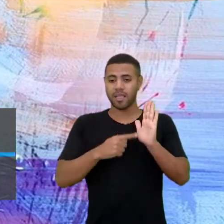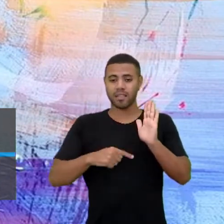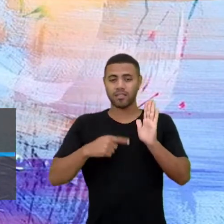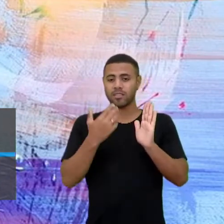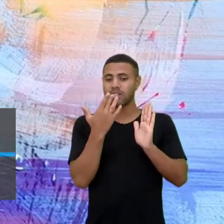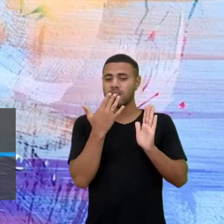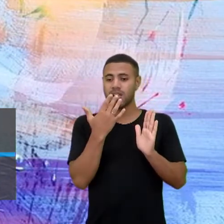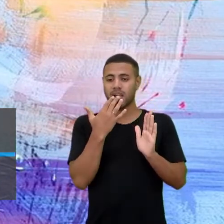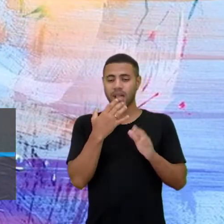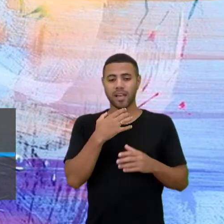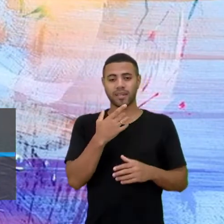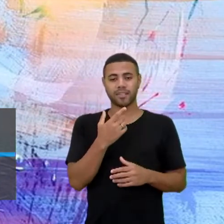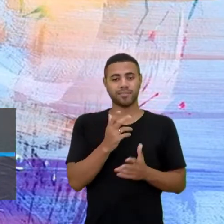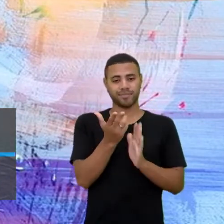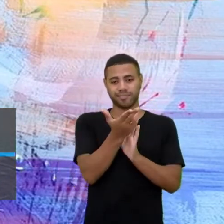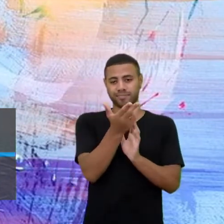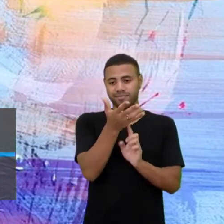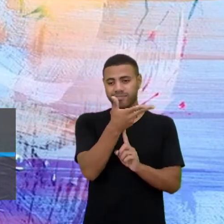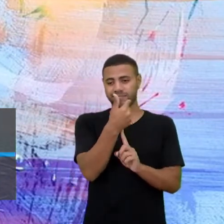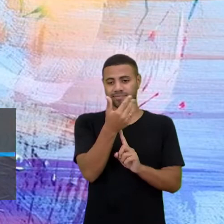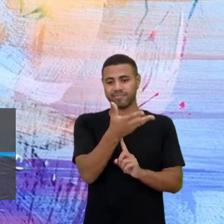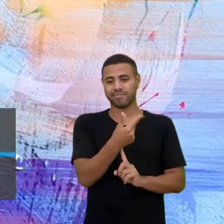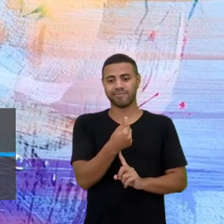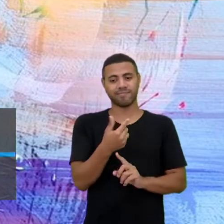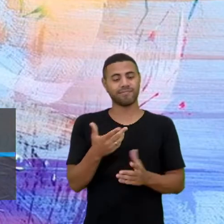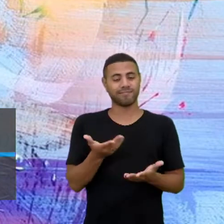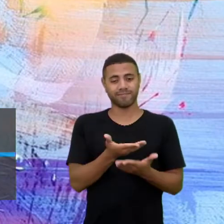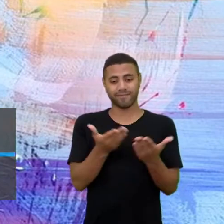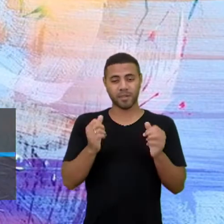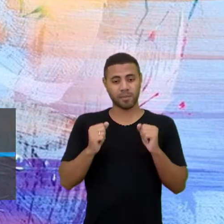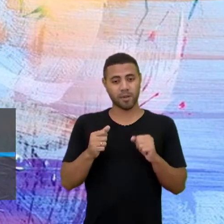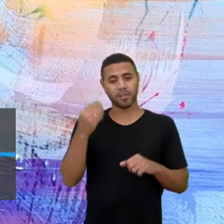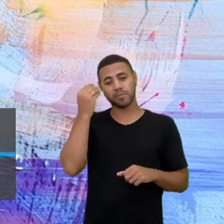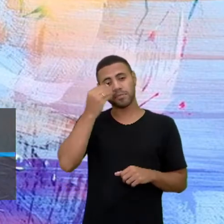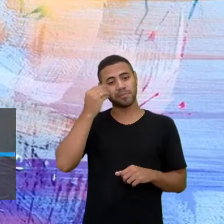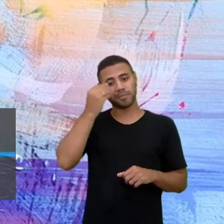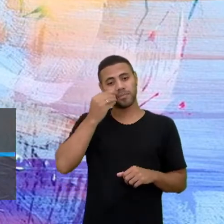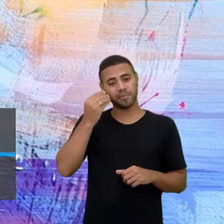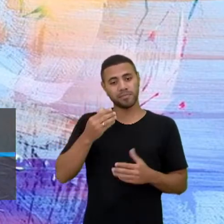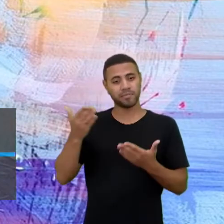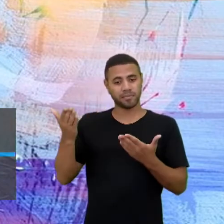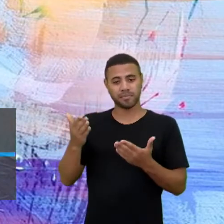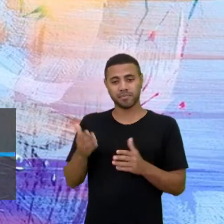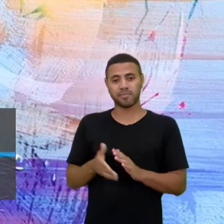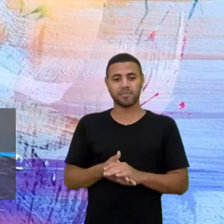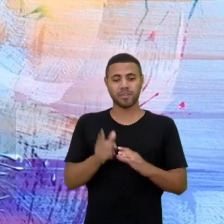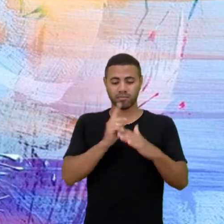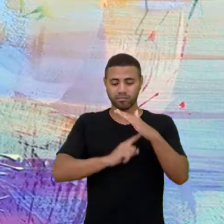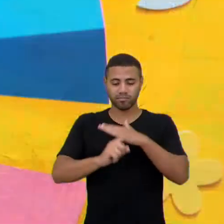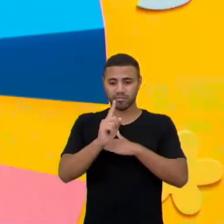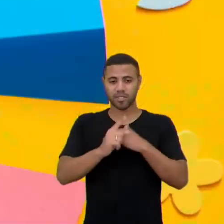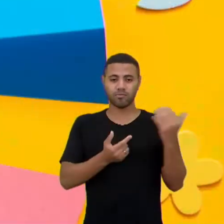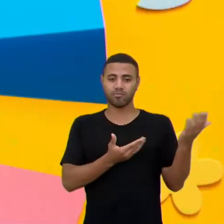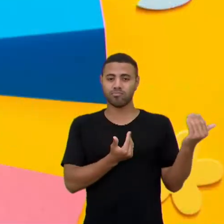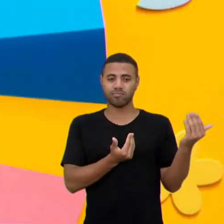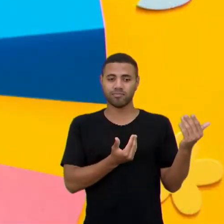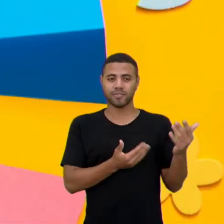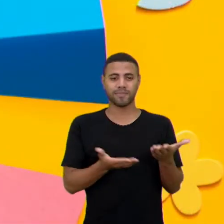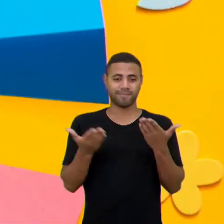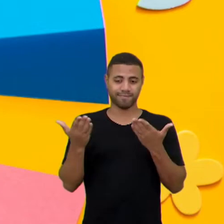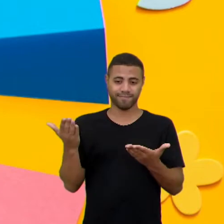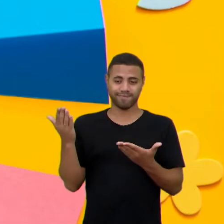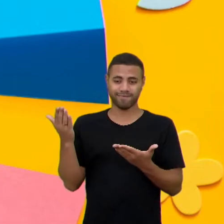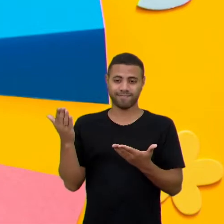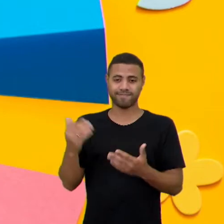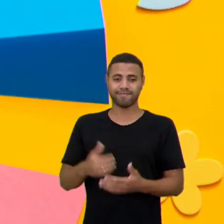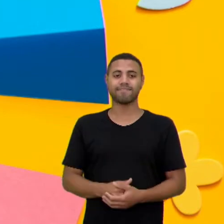É o momento de vocês trazerem as experiências, as vivências de vocês no protagonismo juvenil. Olha só na tela para vocês. Então nós temos